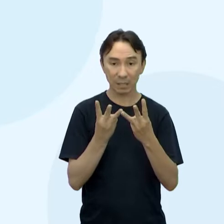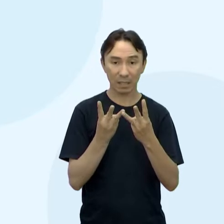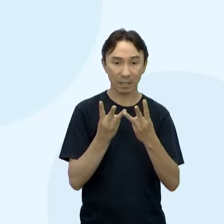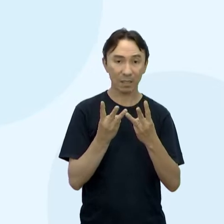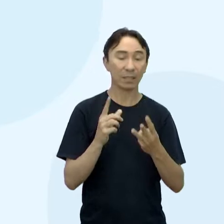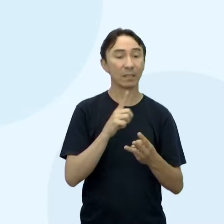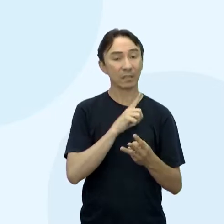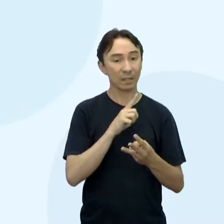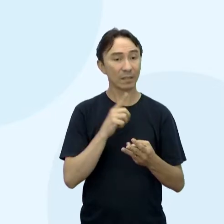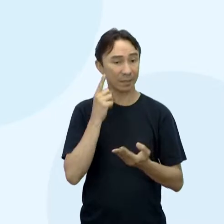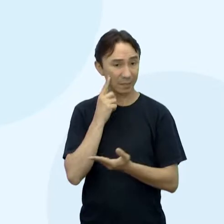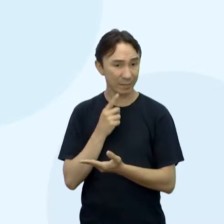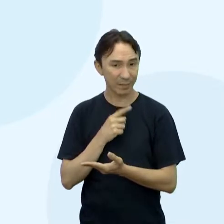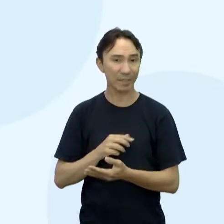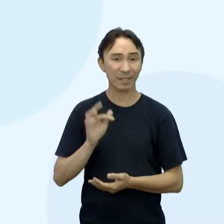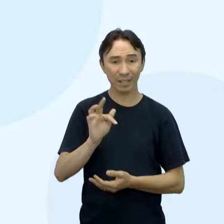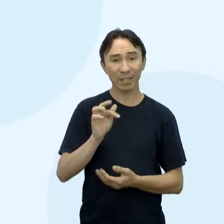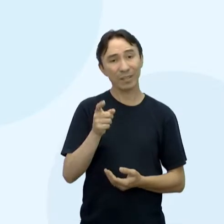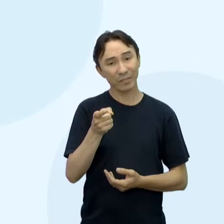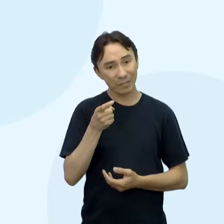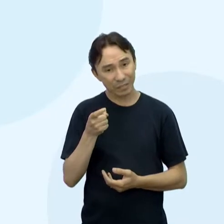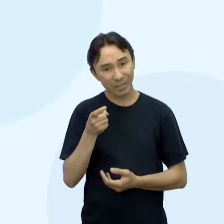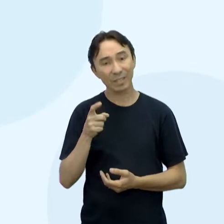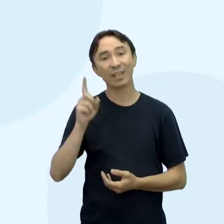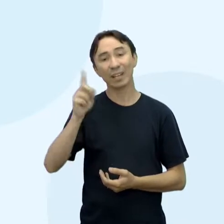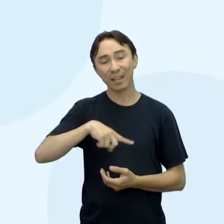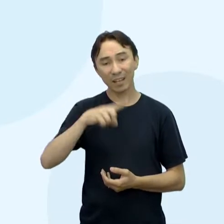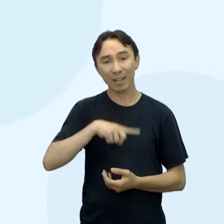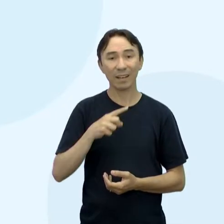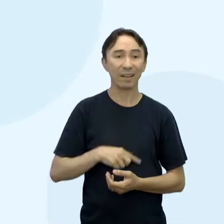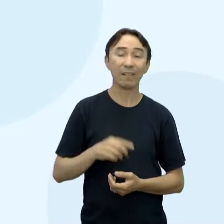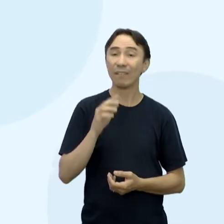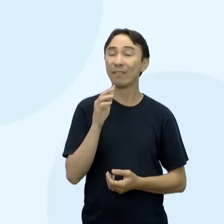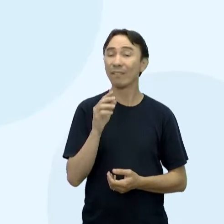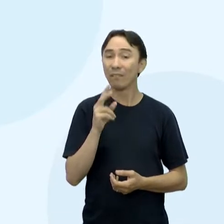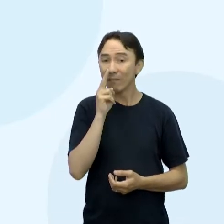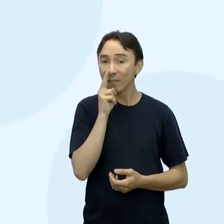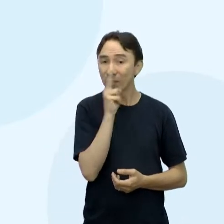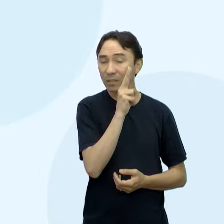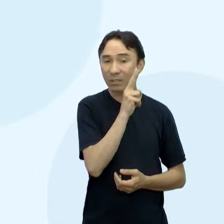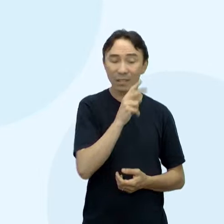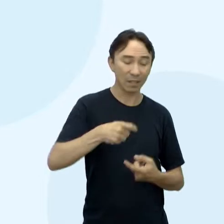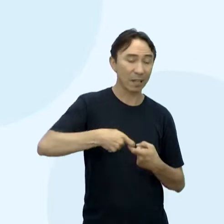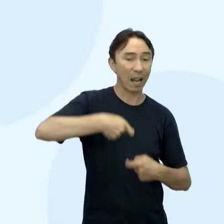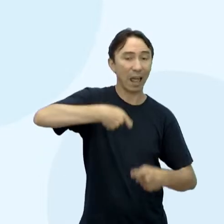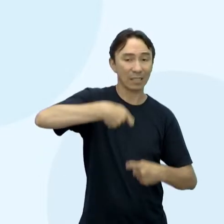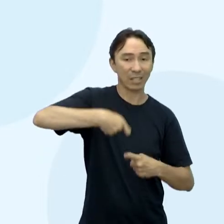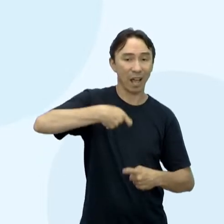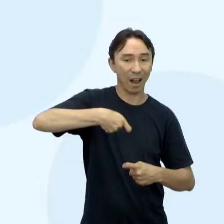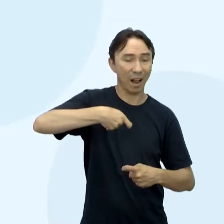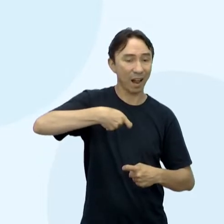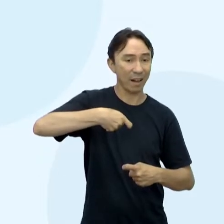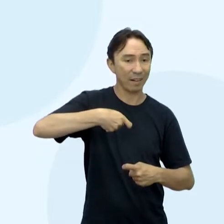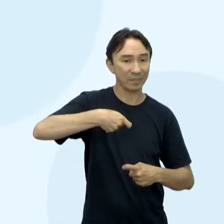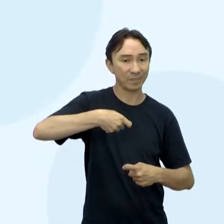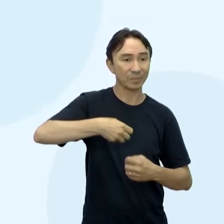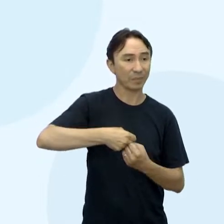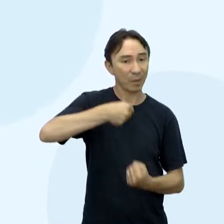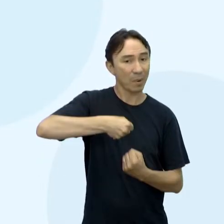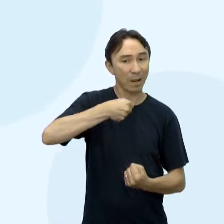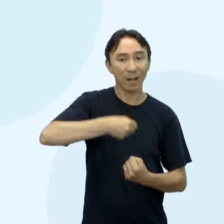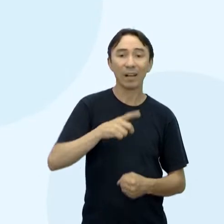esse Fx é a famosa força elástica, tá? A força elástica é dada pela constante